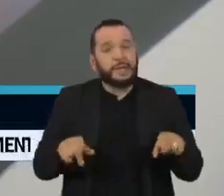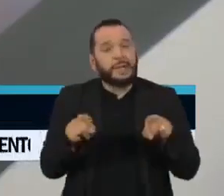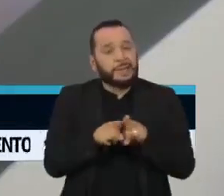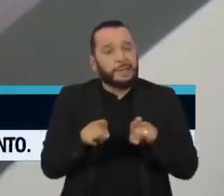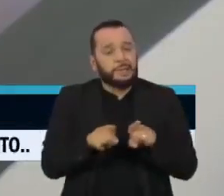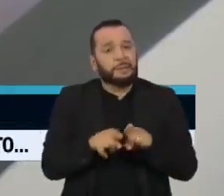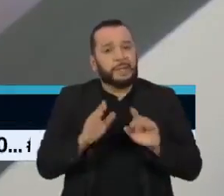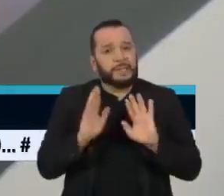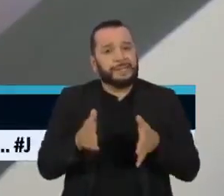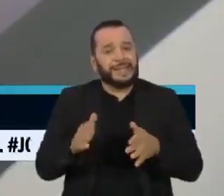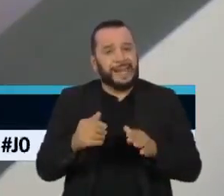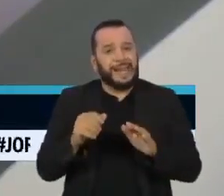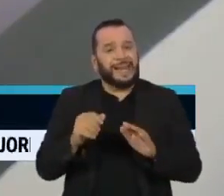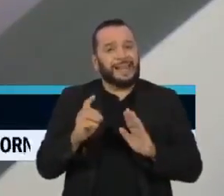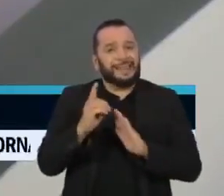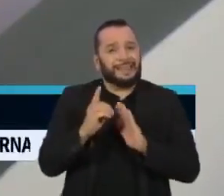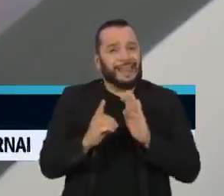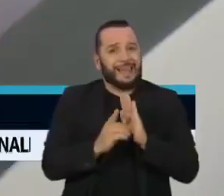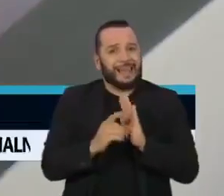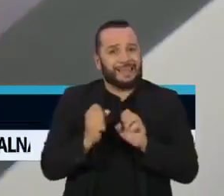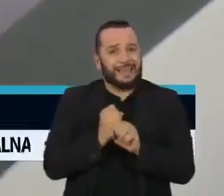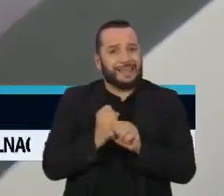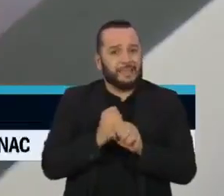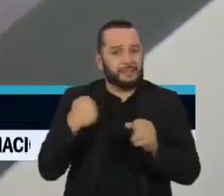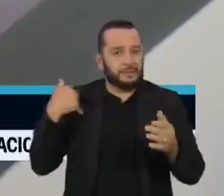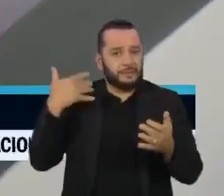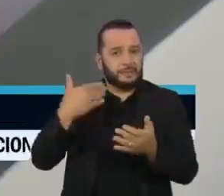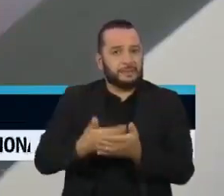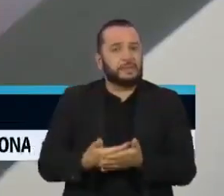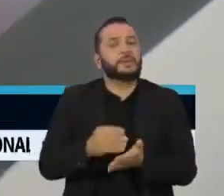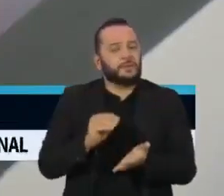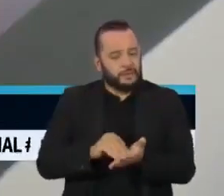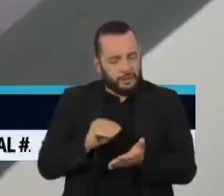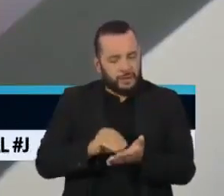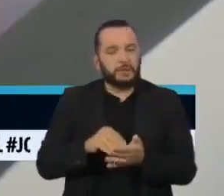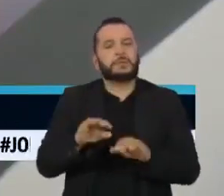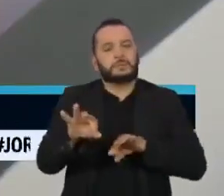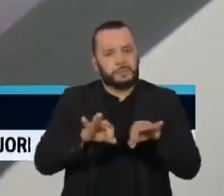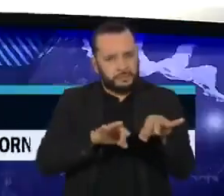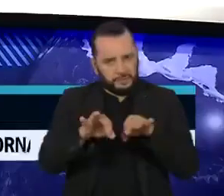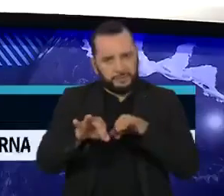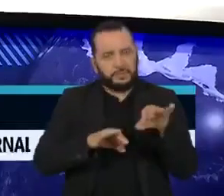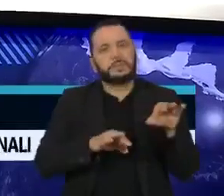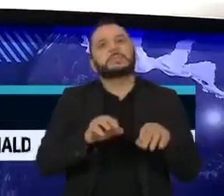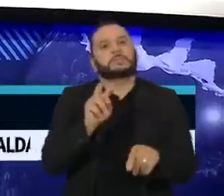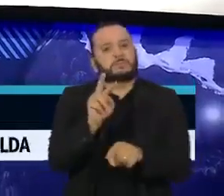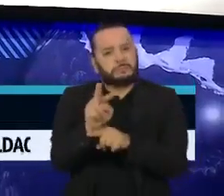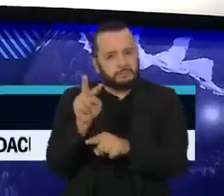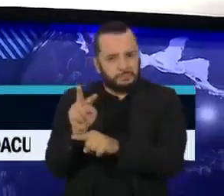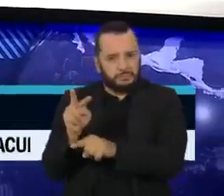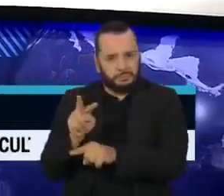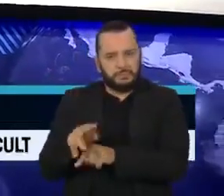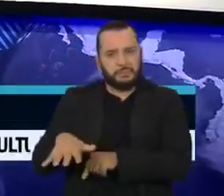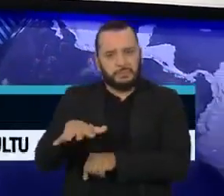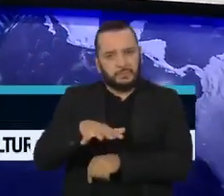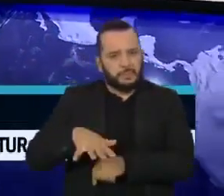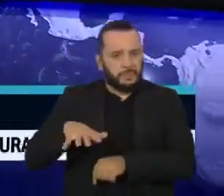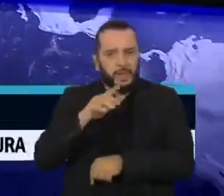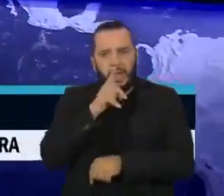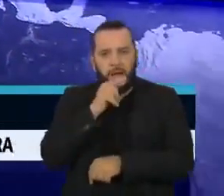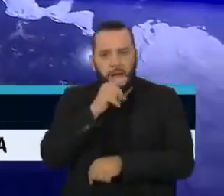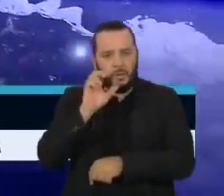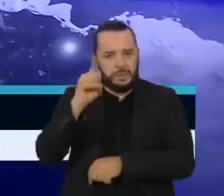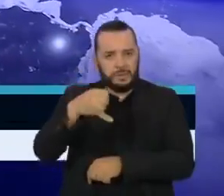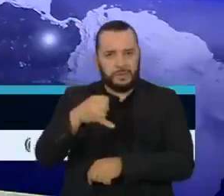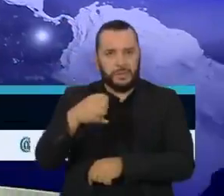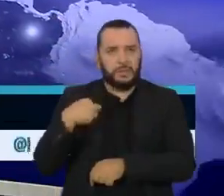de décadas, há um problema estrutural de falta de planejamento. Nós temos que olhar, certamente, para o